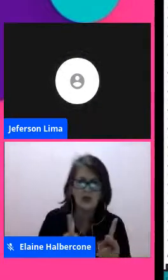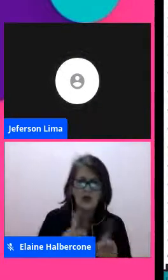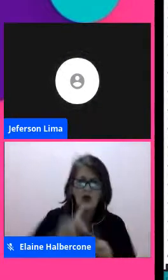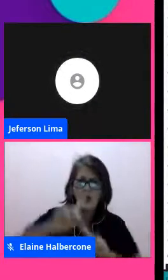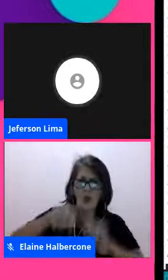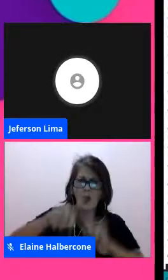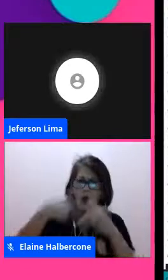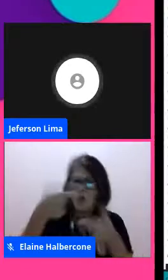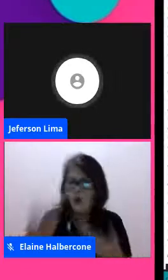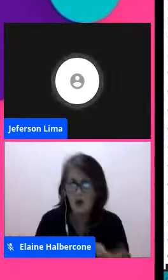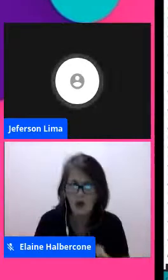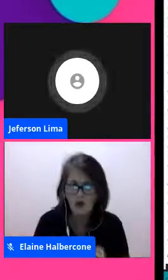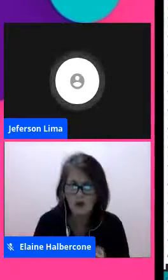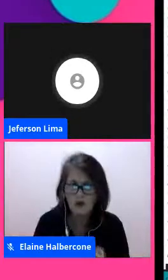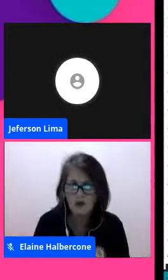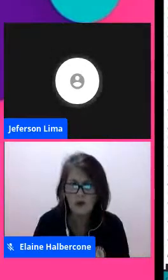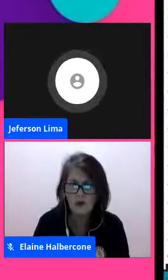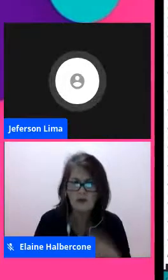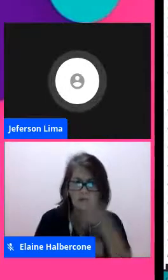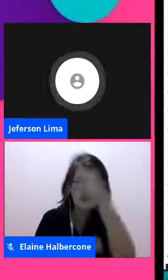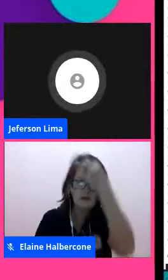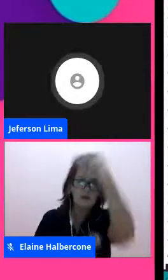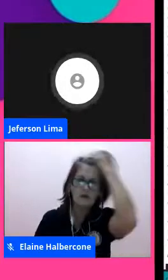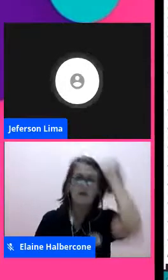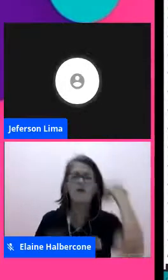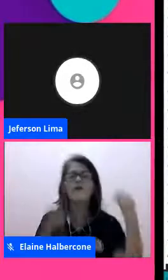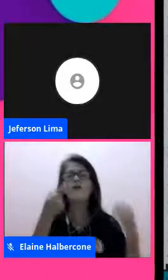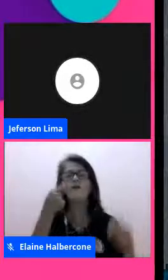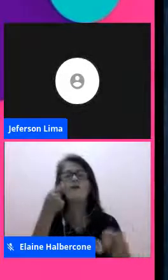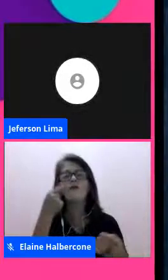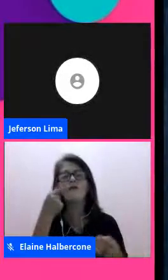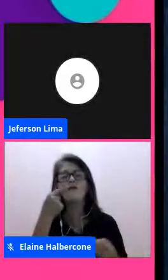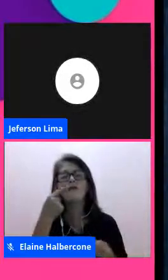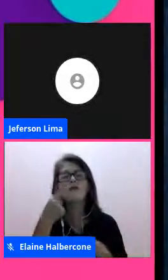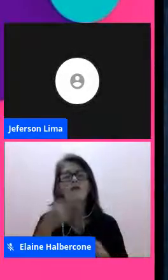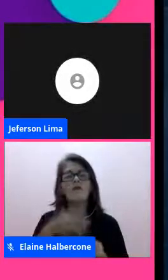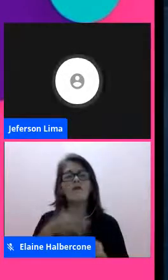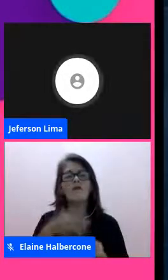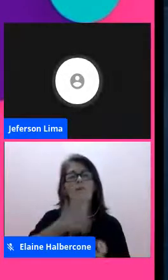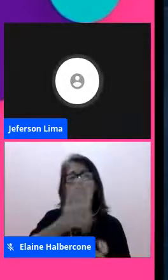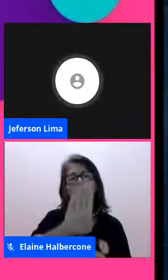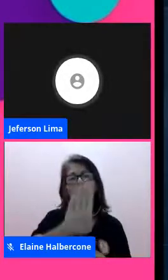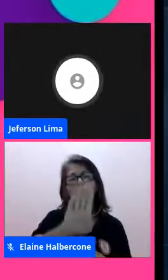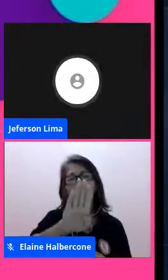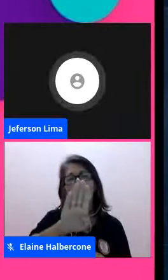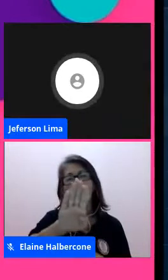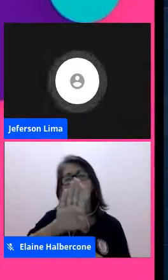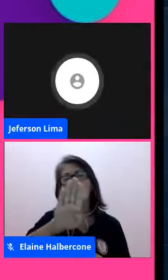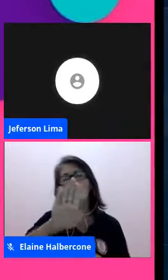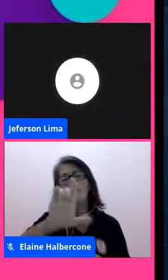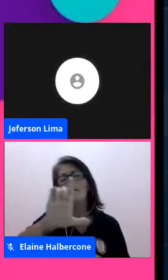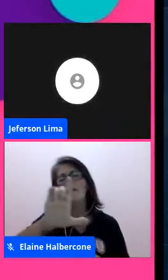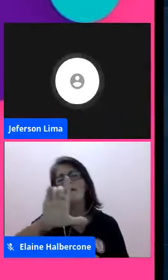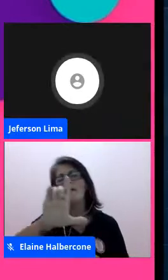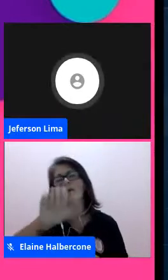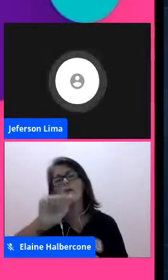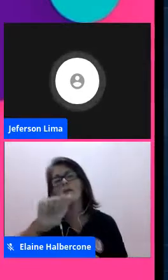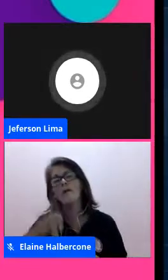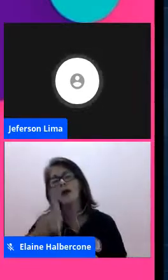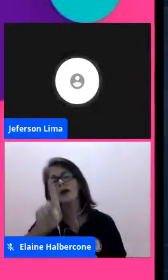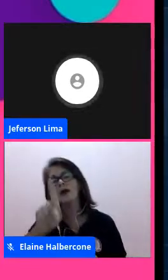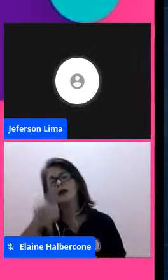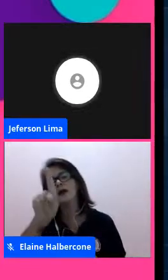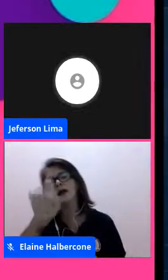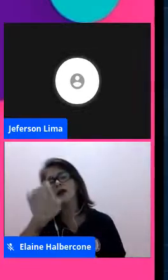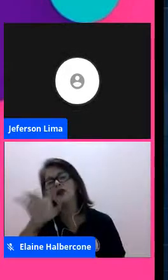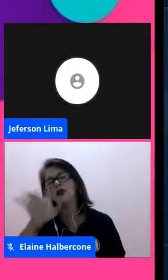passo? Nosso próximo passo agora é ver o lado do back-end. E o que a gente tem para fazer aqui do lado do back-end? A gente tem que configurar,